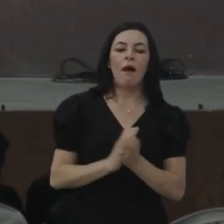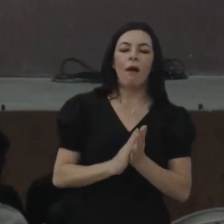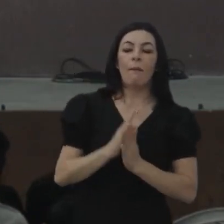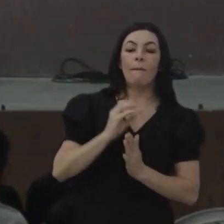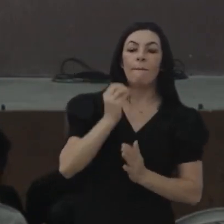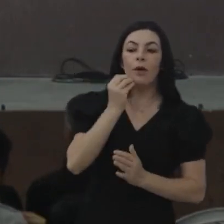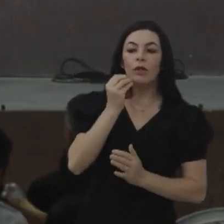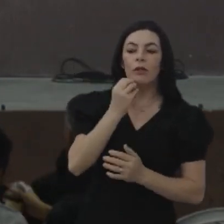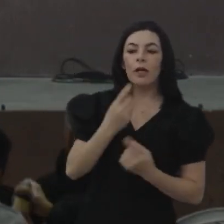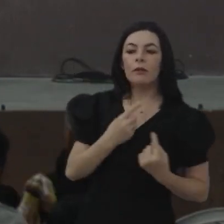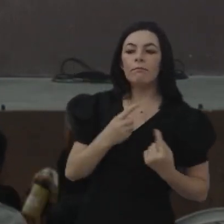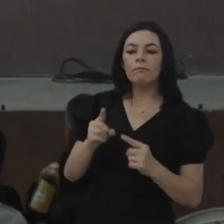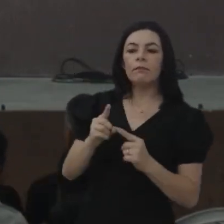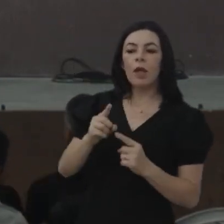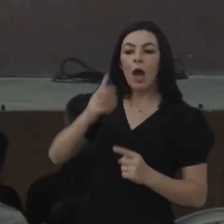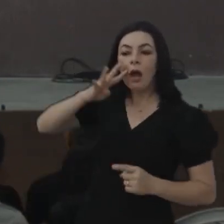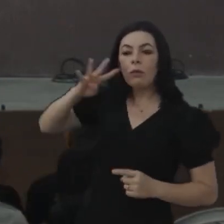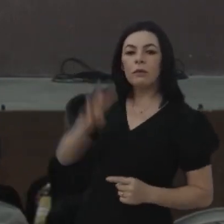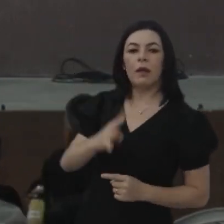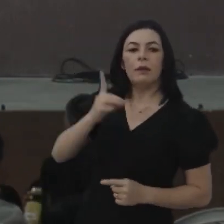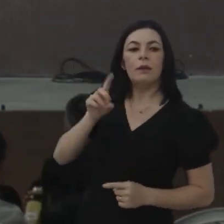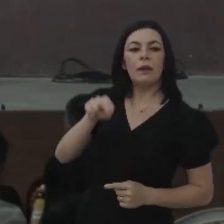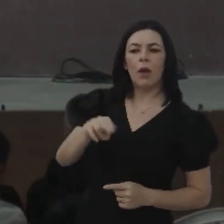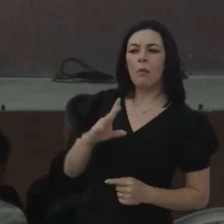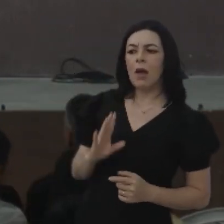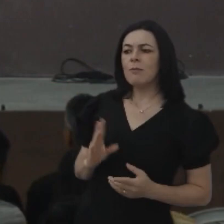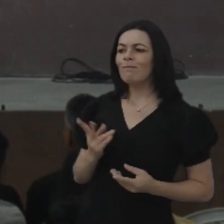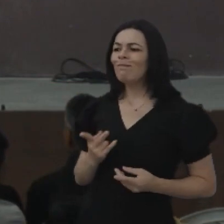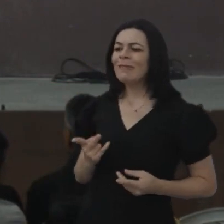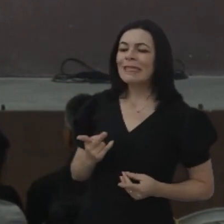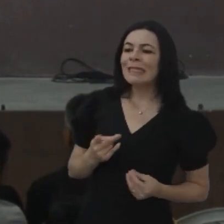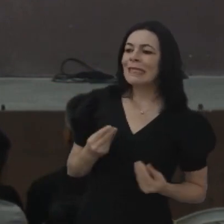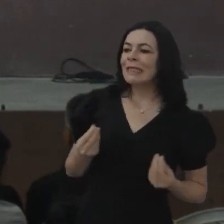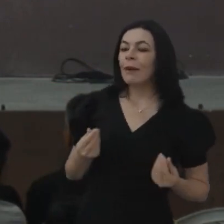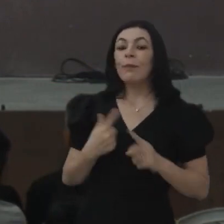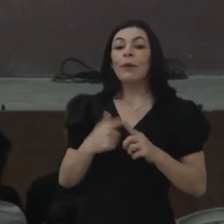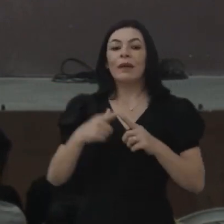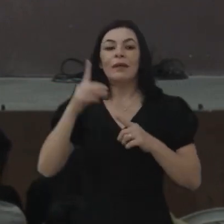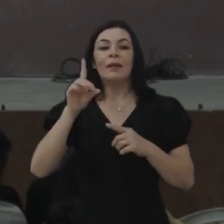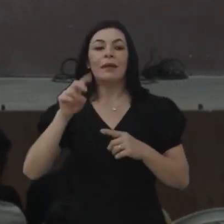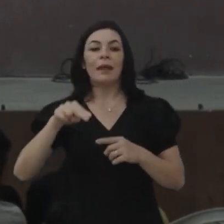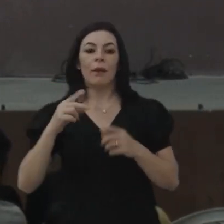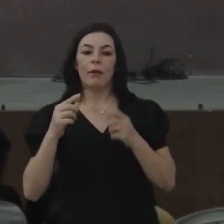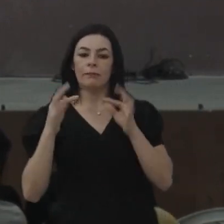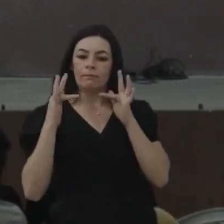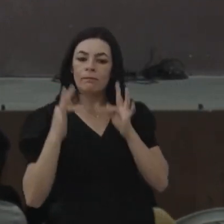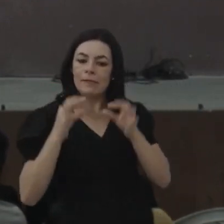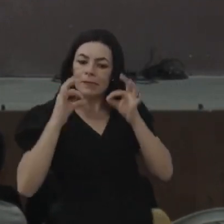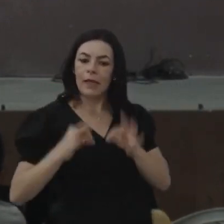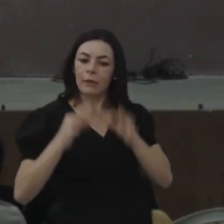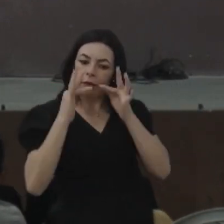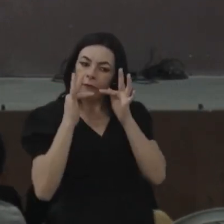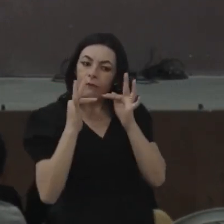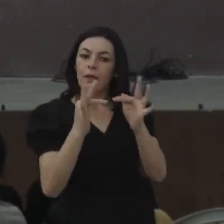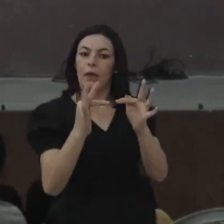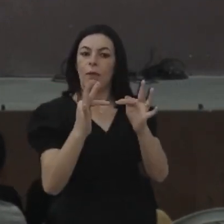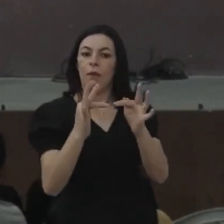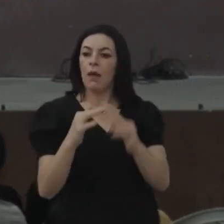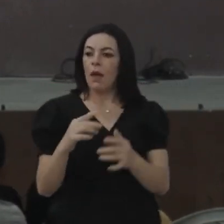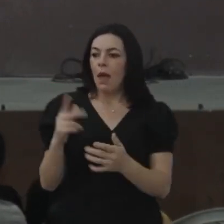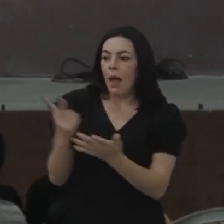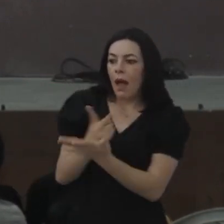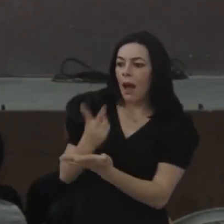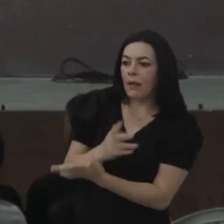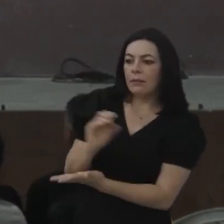respeito do reino, mas não podiam achar a ocasião ou culpa alguma, porque ele era fiel, e não se achava nele nenhum erro